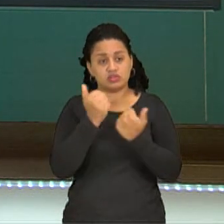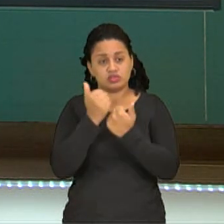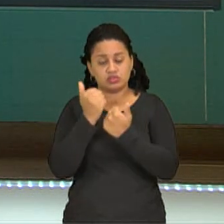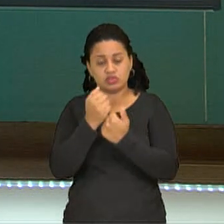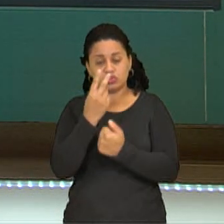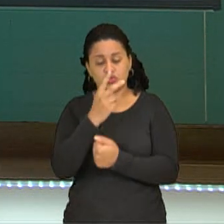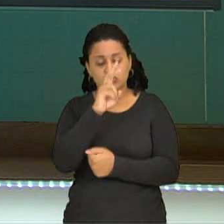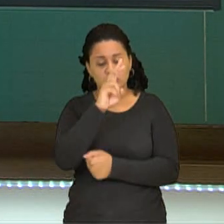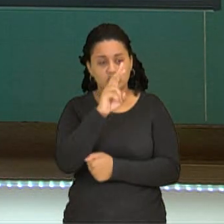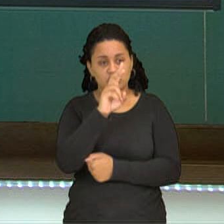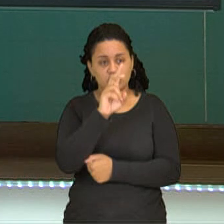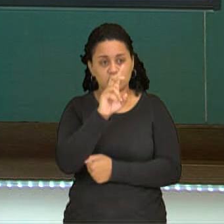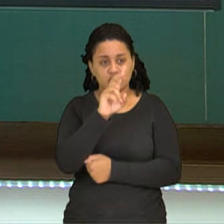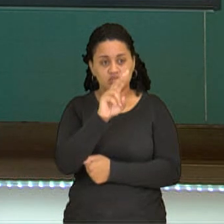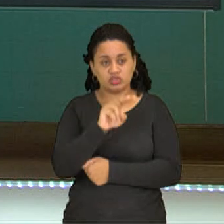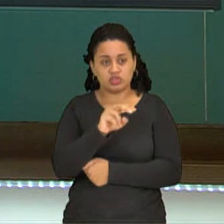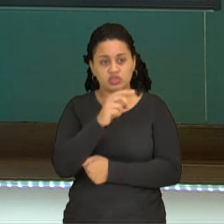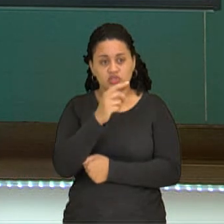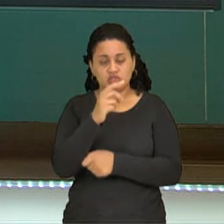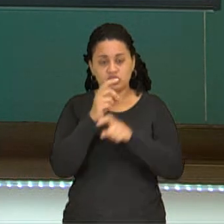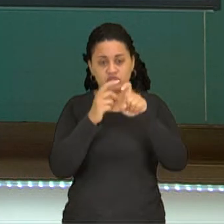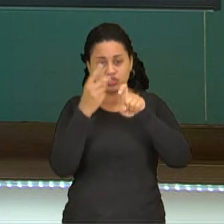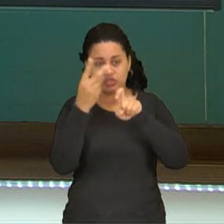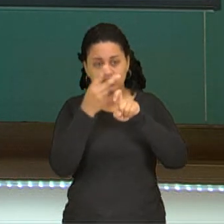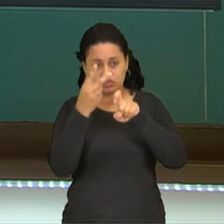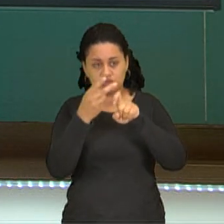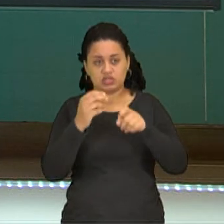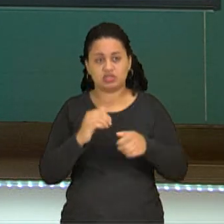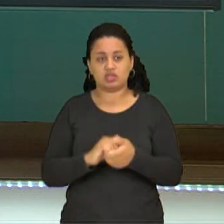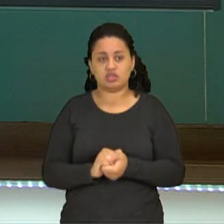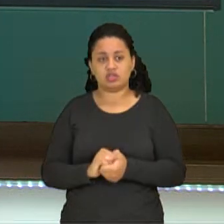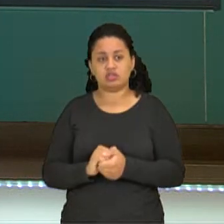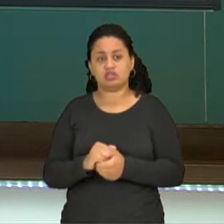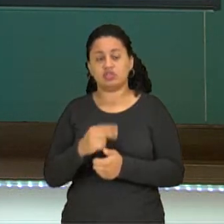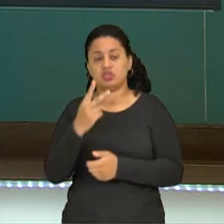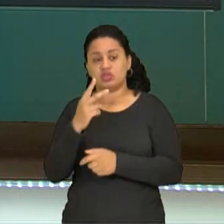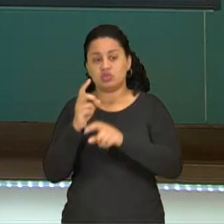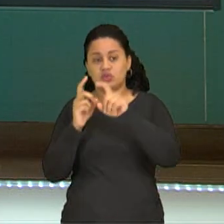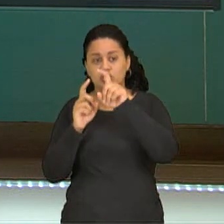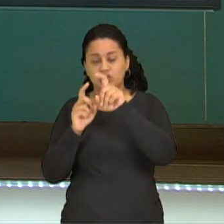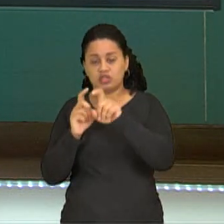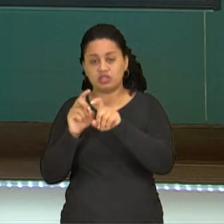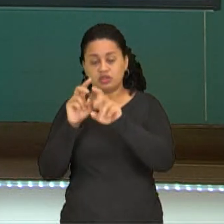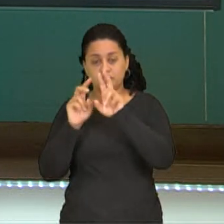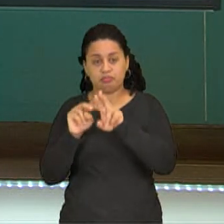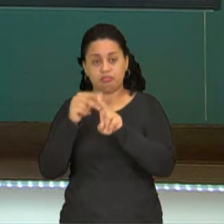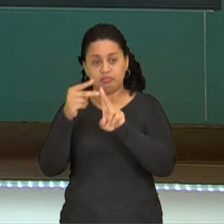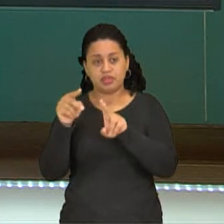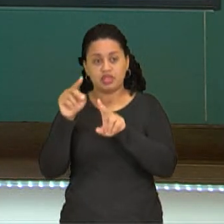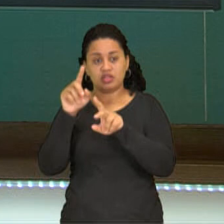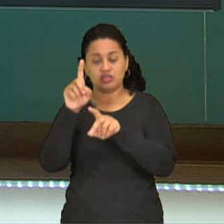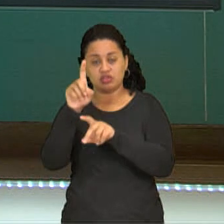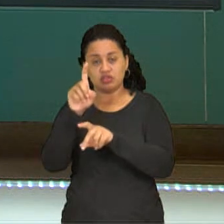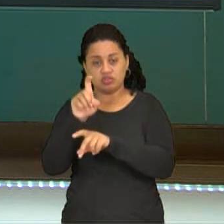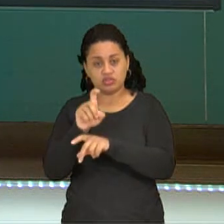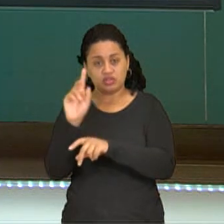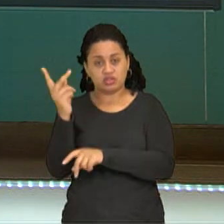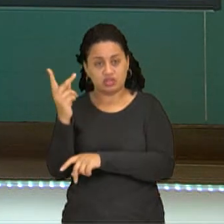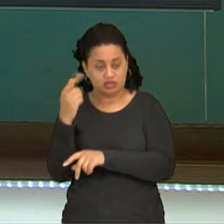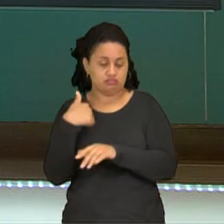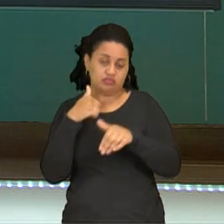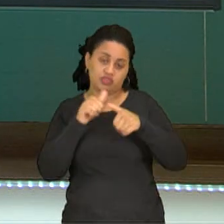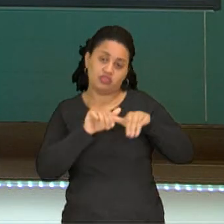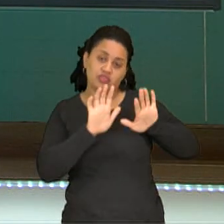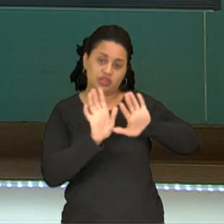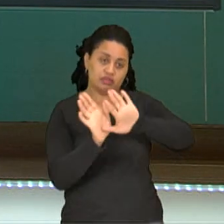ao quadrado. 2πx vezes h, 2πxh. Por enquanto, não dá para fazer mais nada, vamos